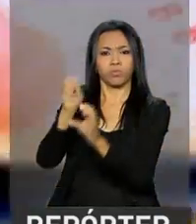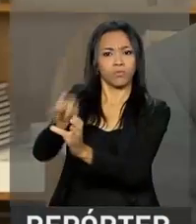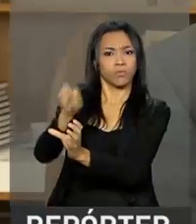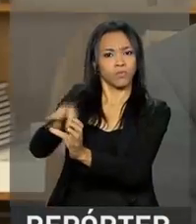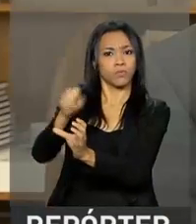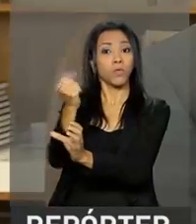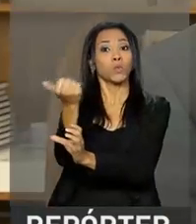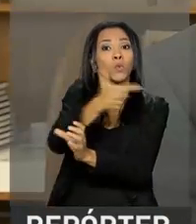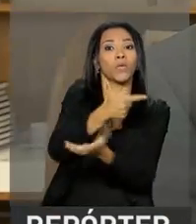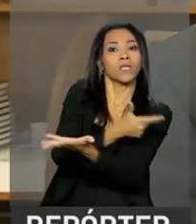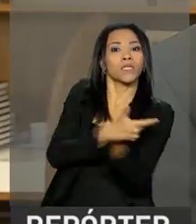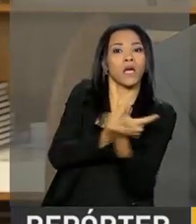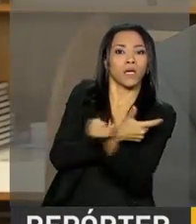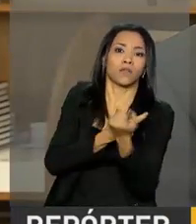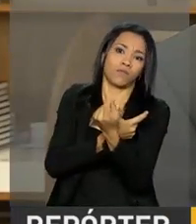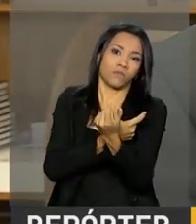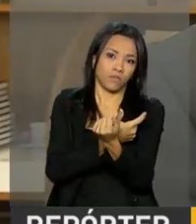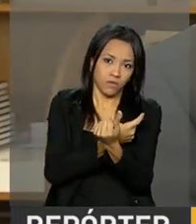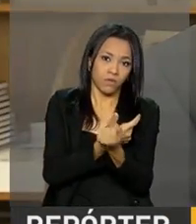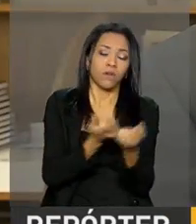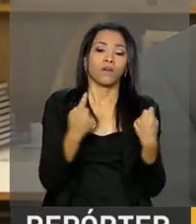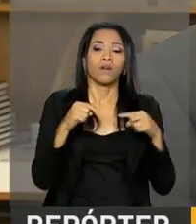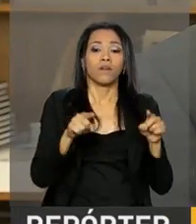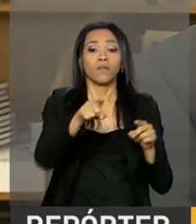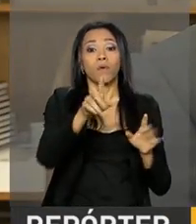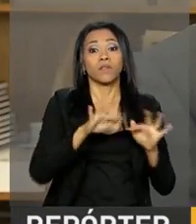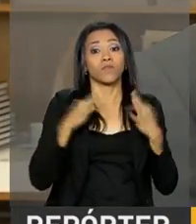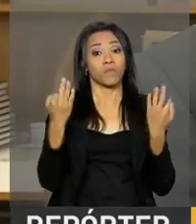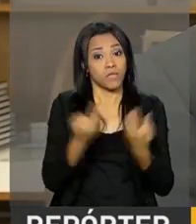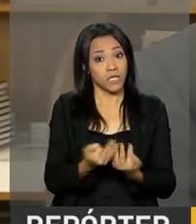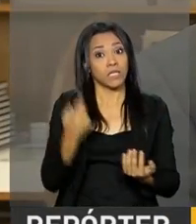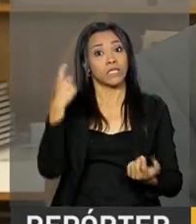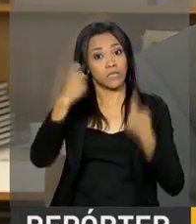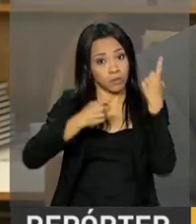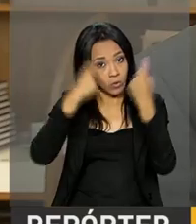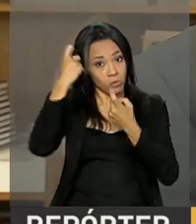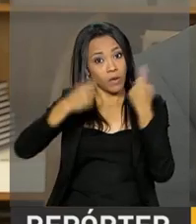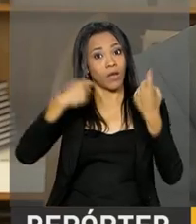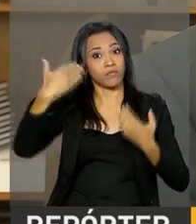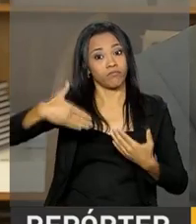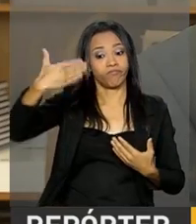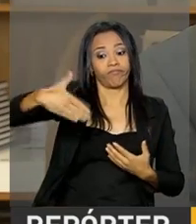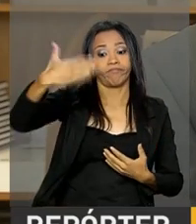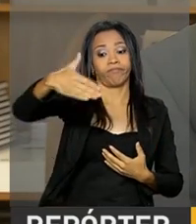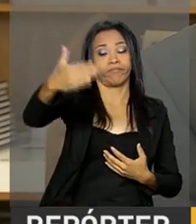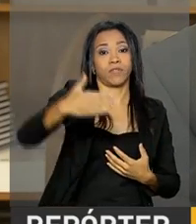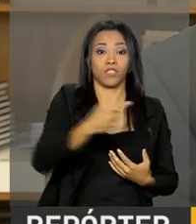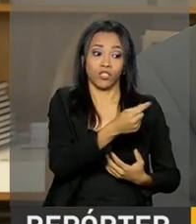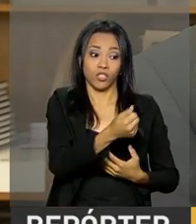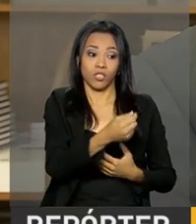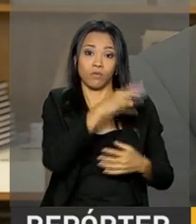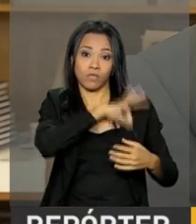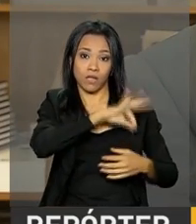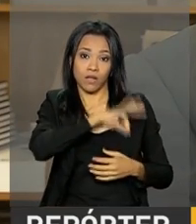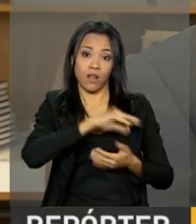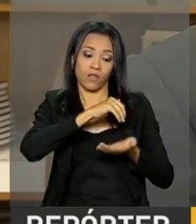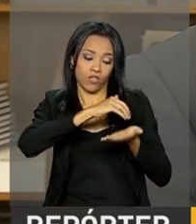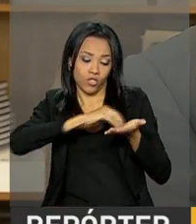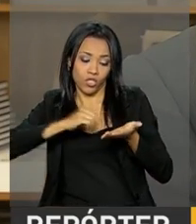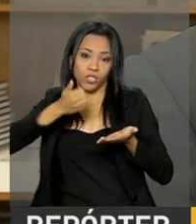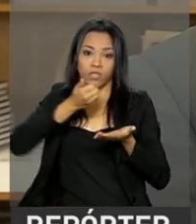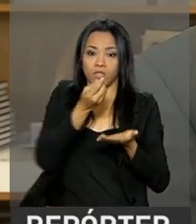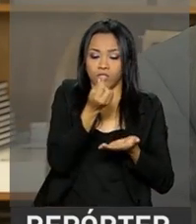às famílias têm se preocupado nos últimos tempos toda vez que tem uma entrada de recursos em guardar a